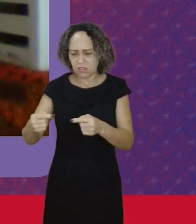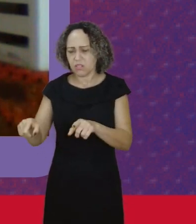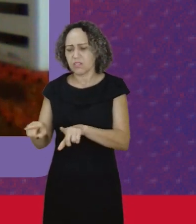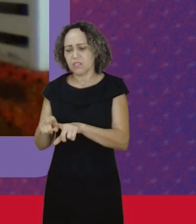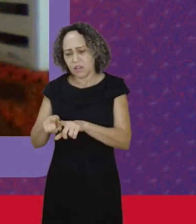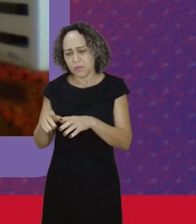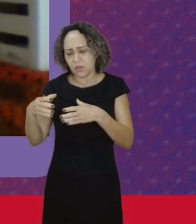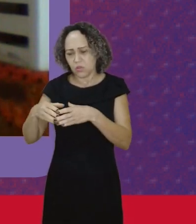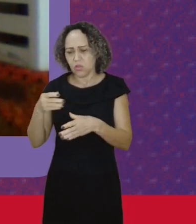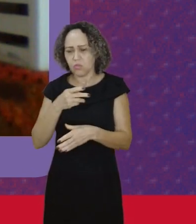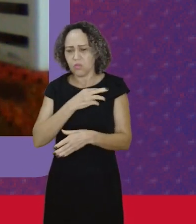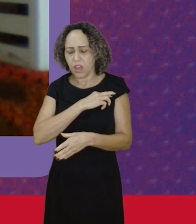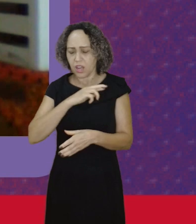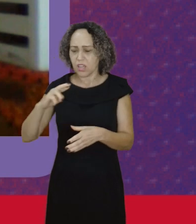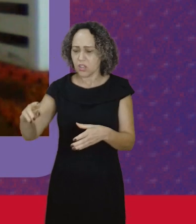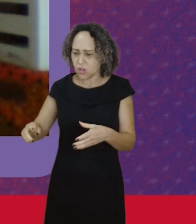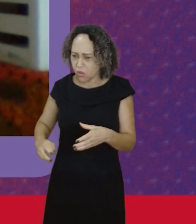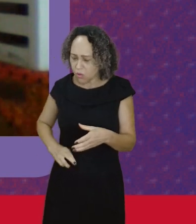são